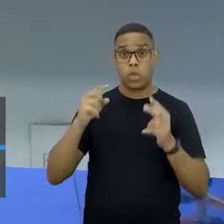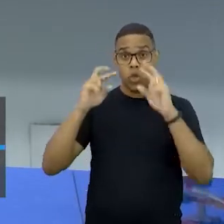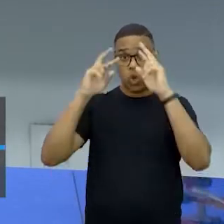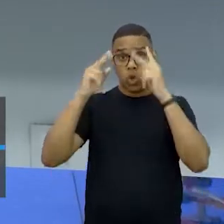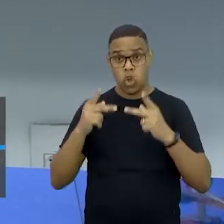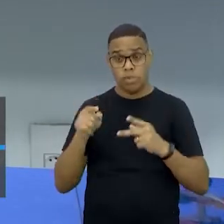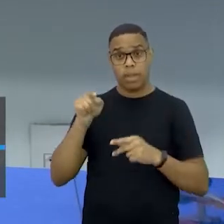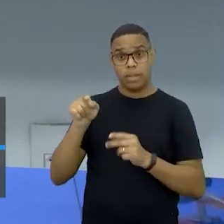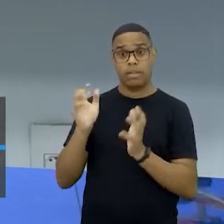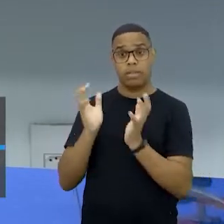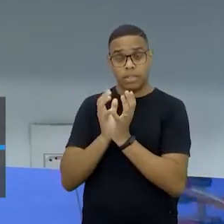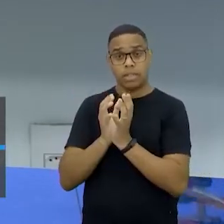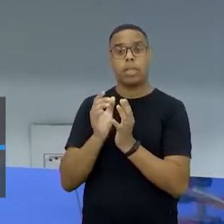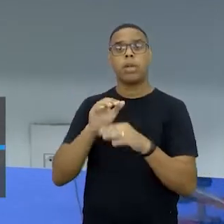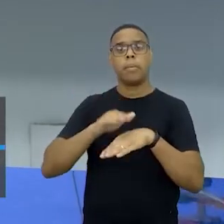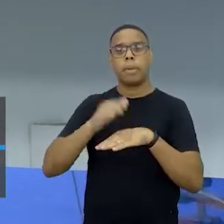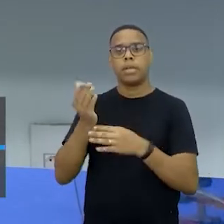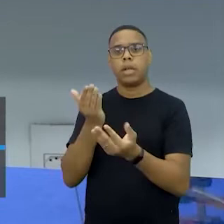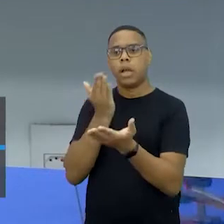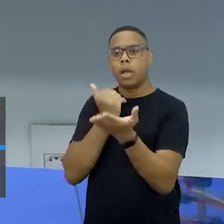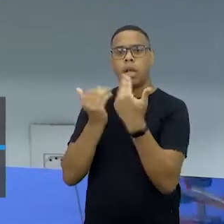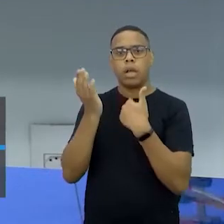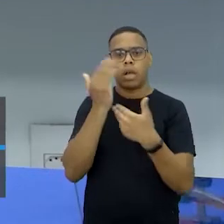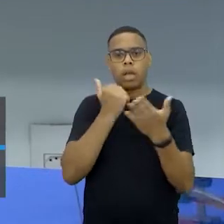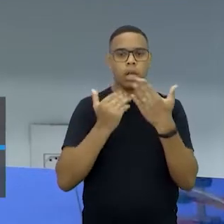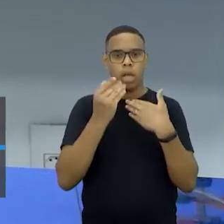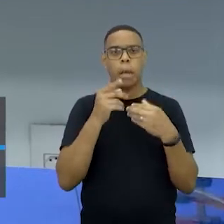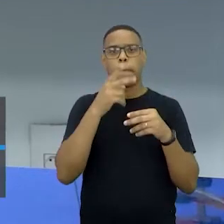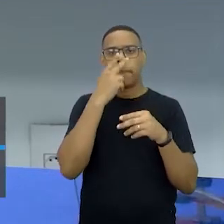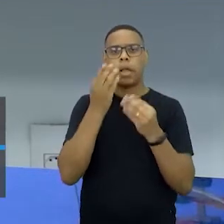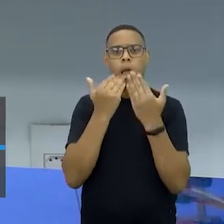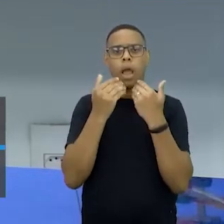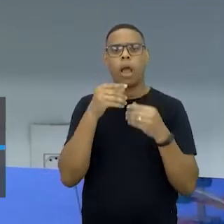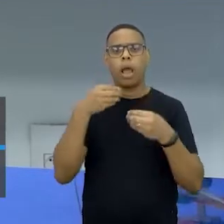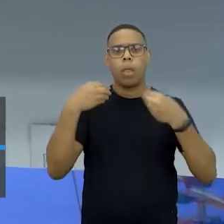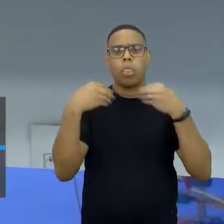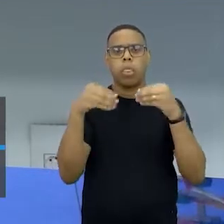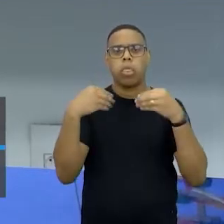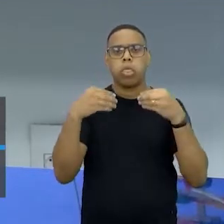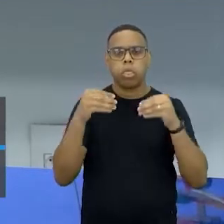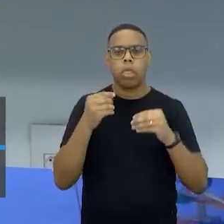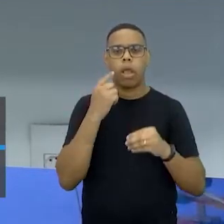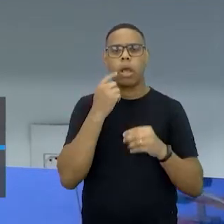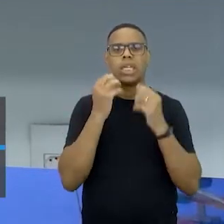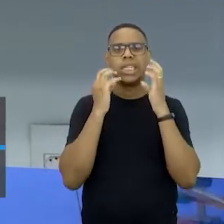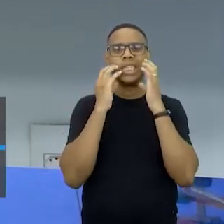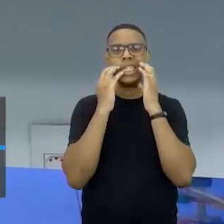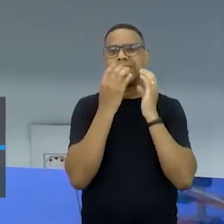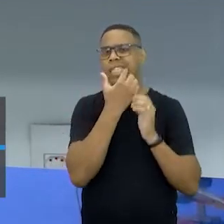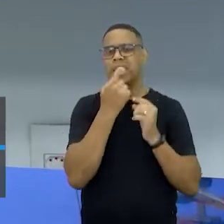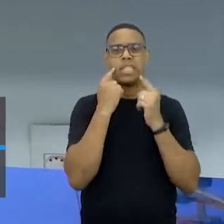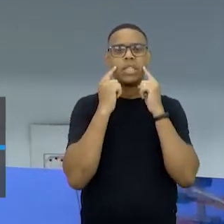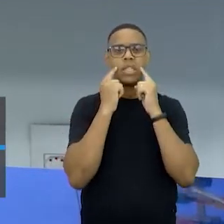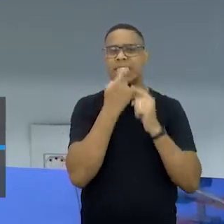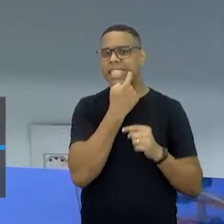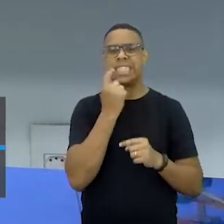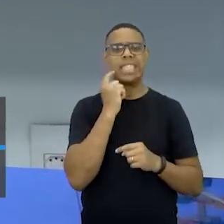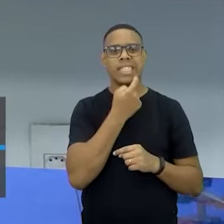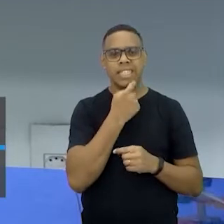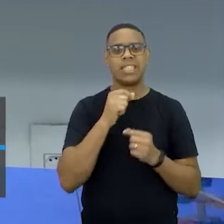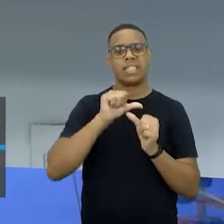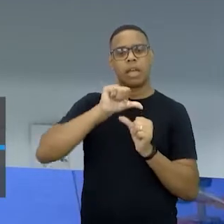né esses hominídeos passam a comer alimentos que são mais moles então a mandíbula e toda a arcada e